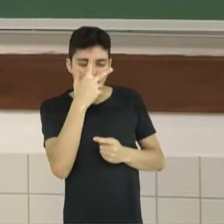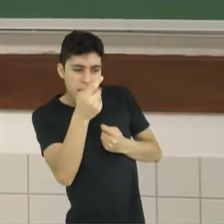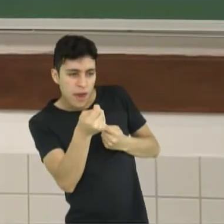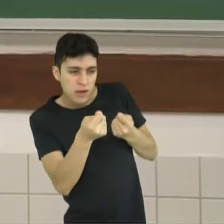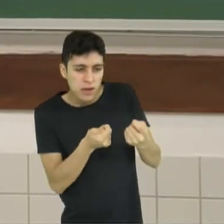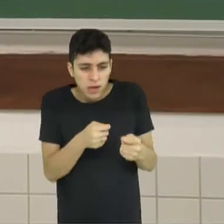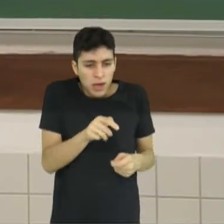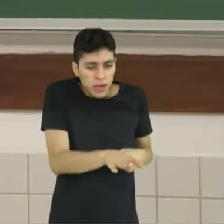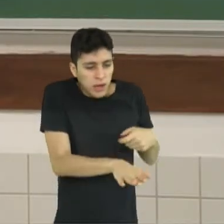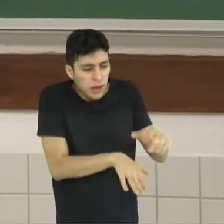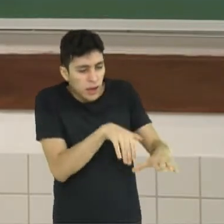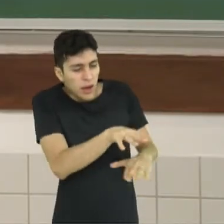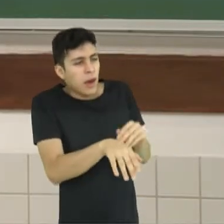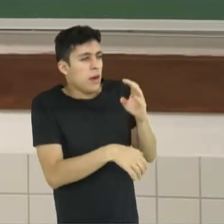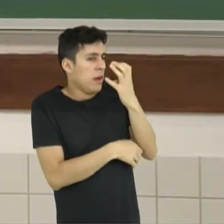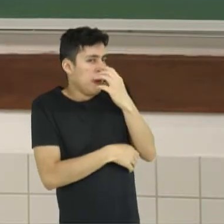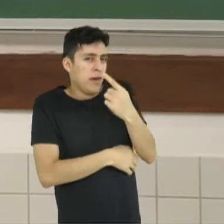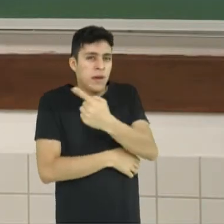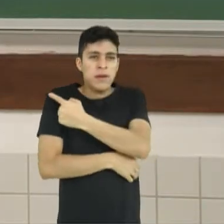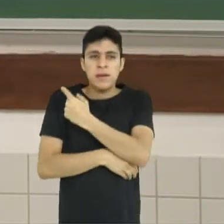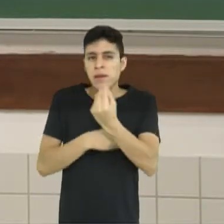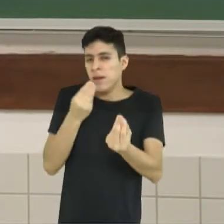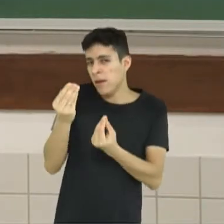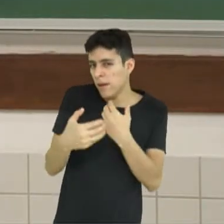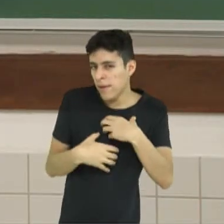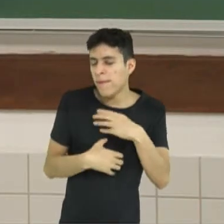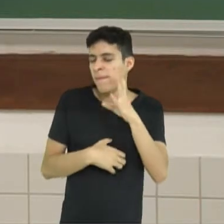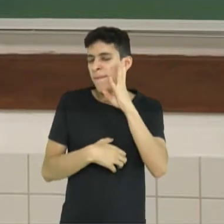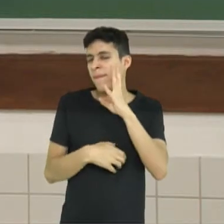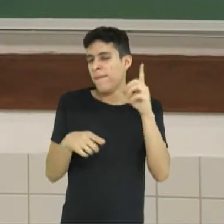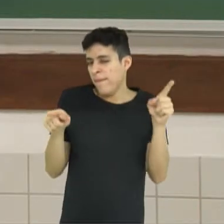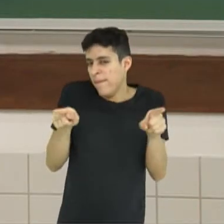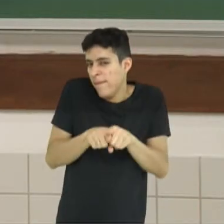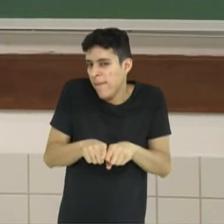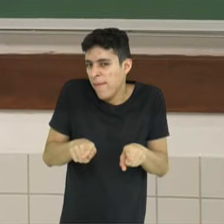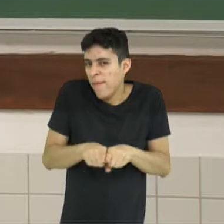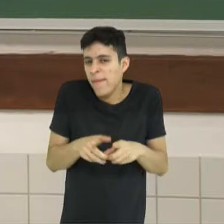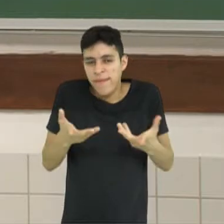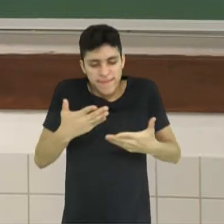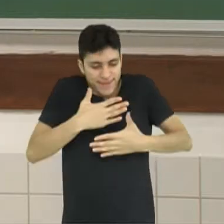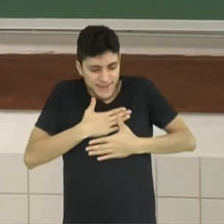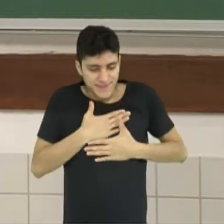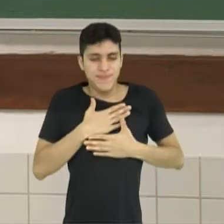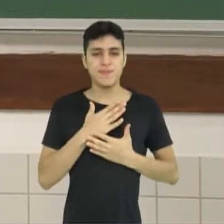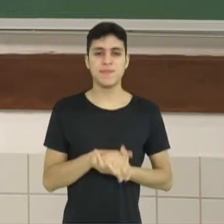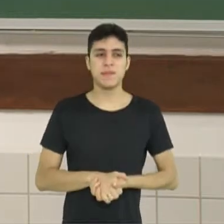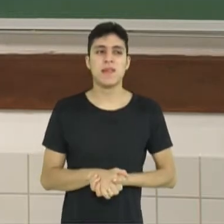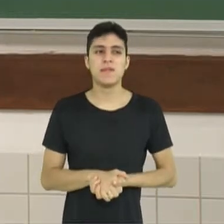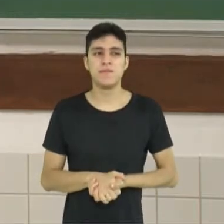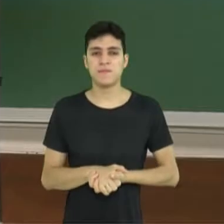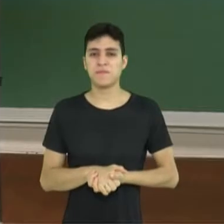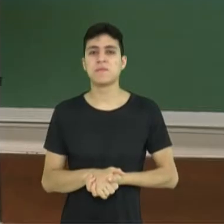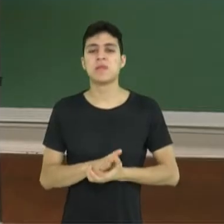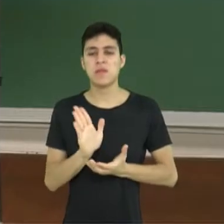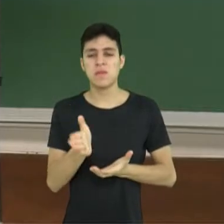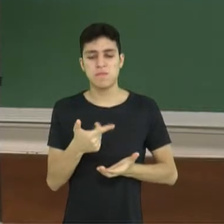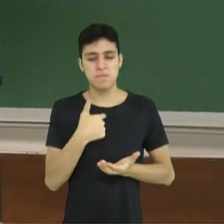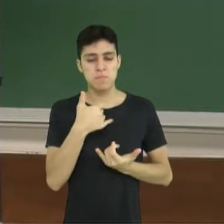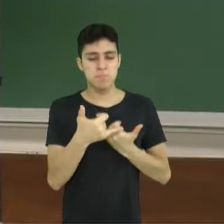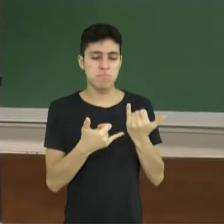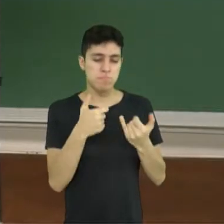maneira que for. A gente tem a fotinho ali, né? Bem bacana fazer isso também. Gosto muito. Fazer muito isso brincando com meus